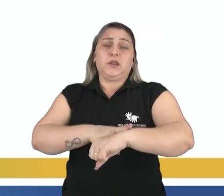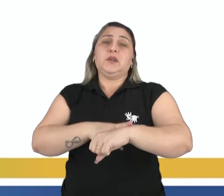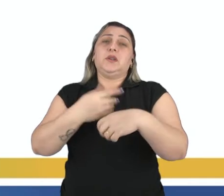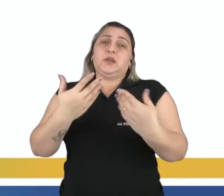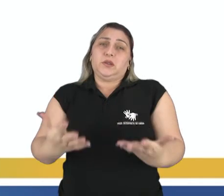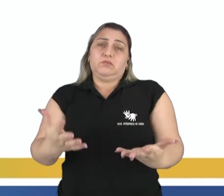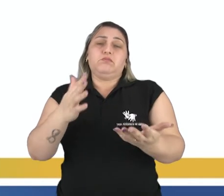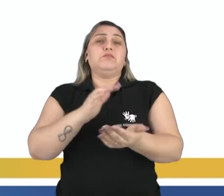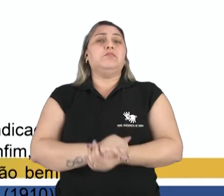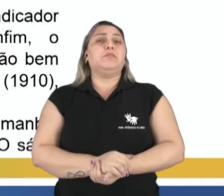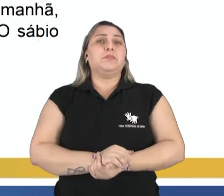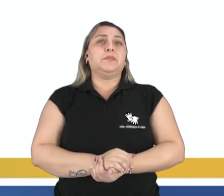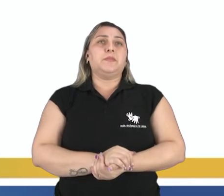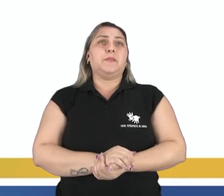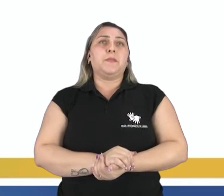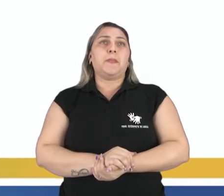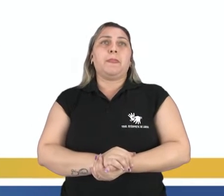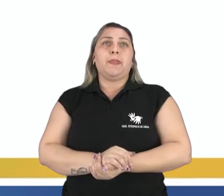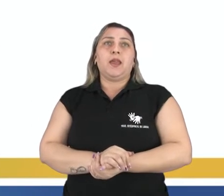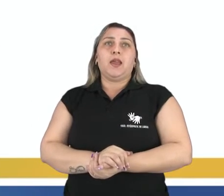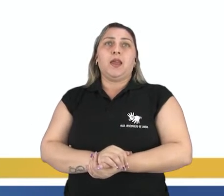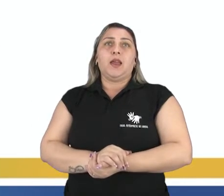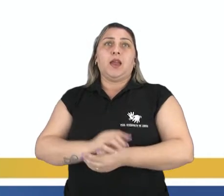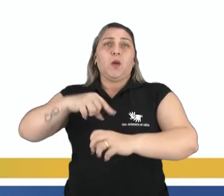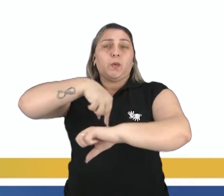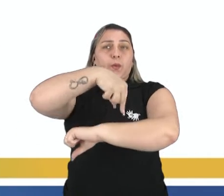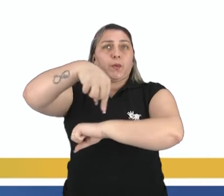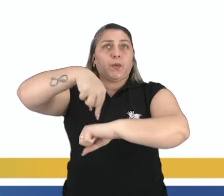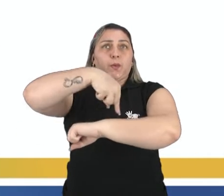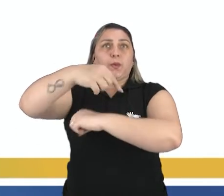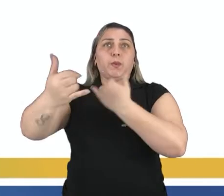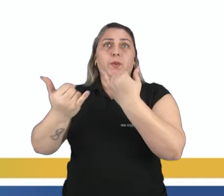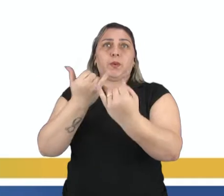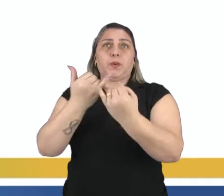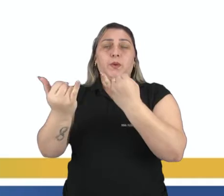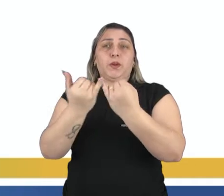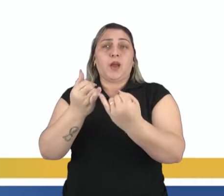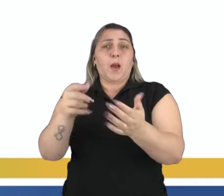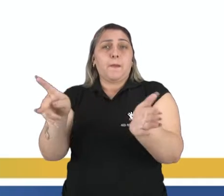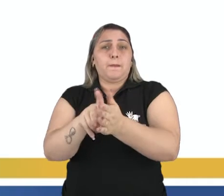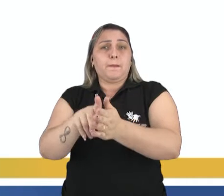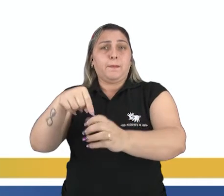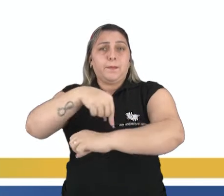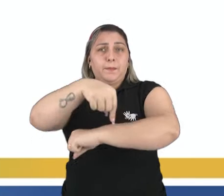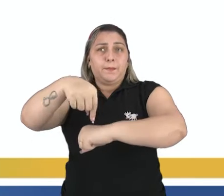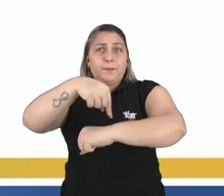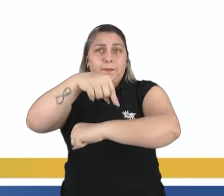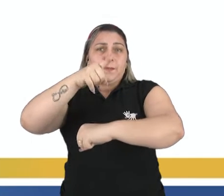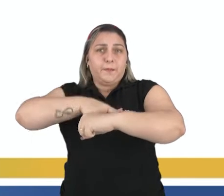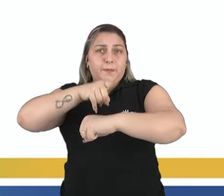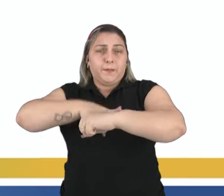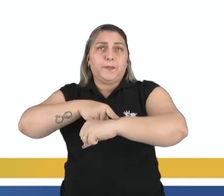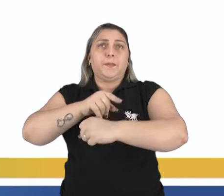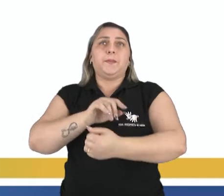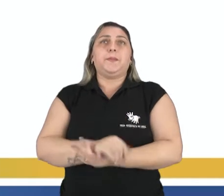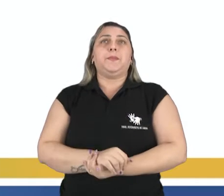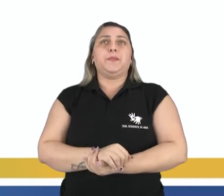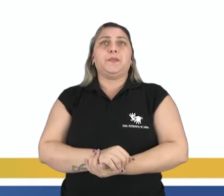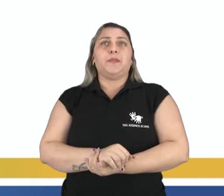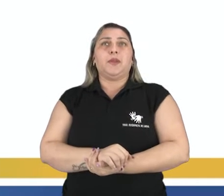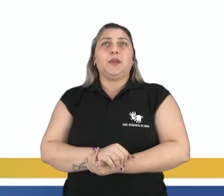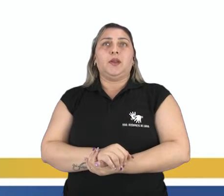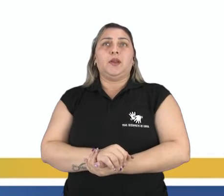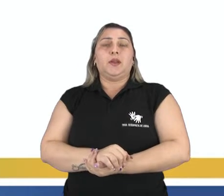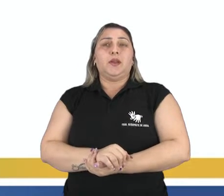como elemento da narrativa o tempo. E o tempo ele pode ser cronológico, que é semelhante ali ao tempo do relógio. Então,